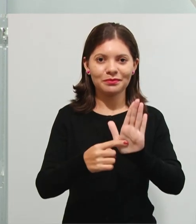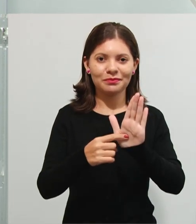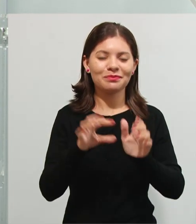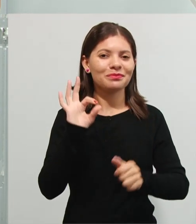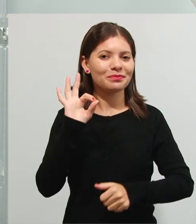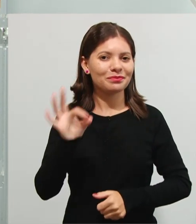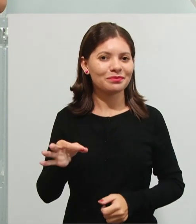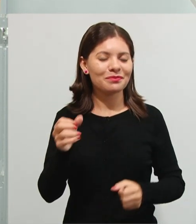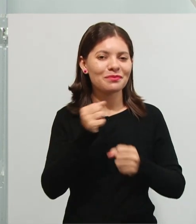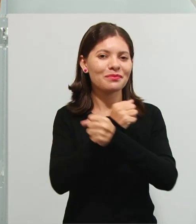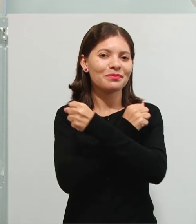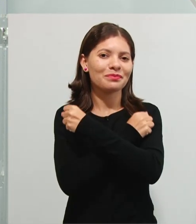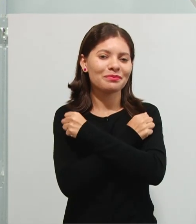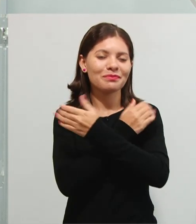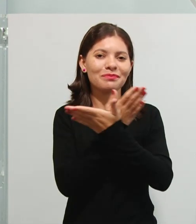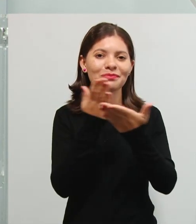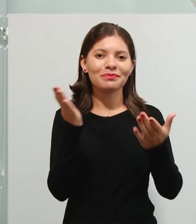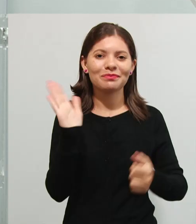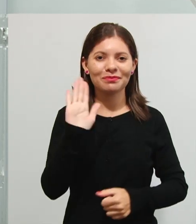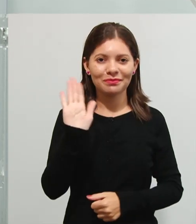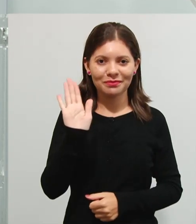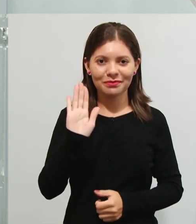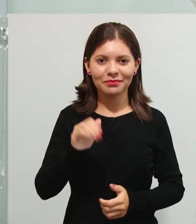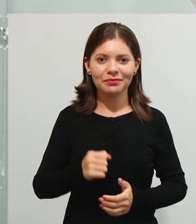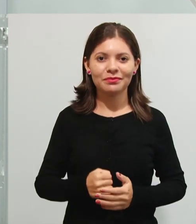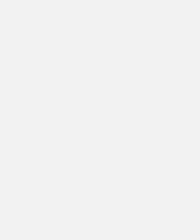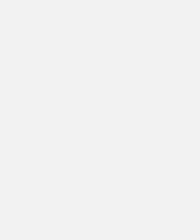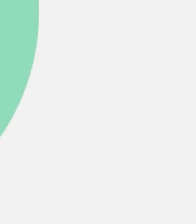tá certo? Um abraço a todos e até mais!